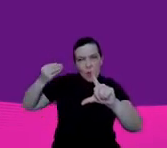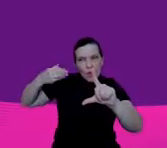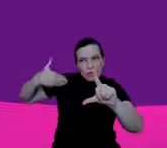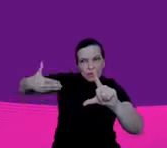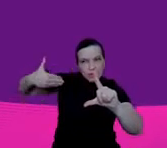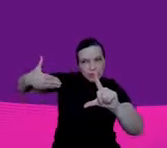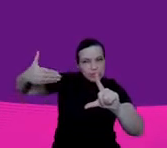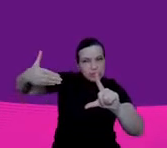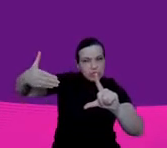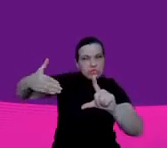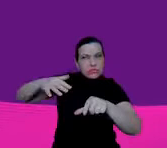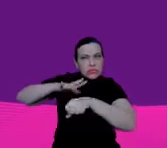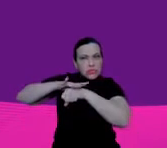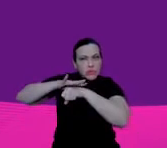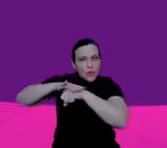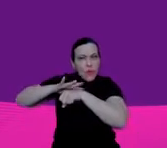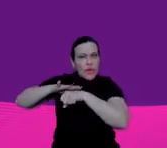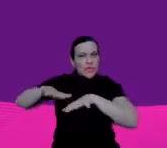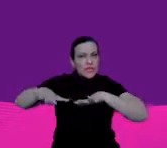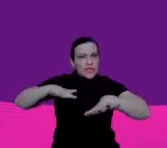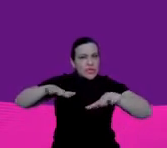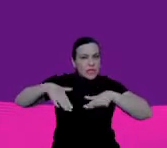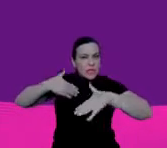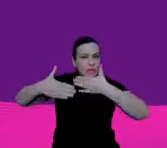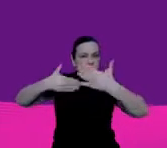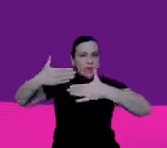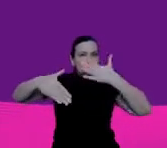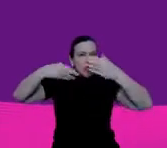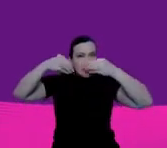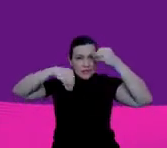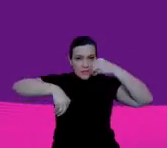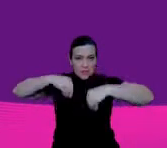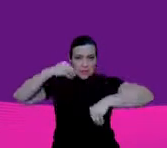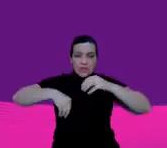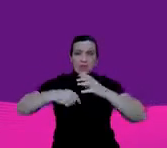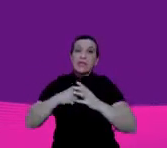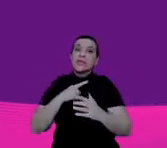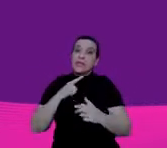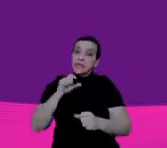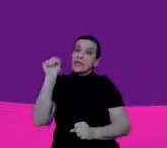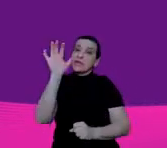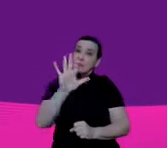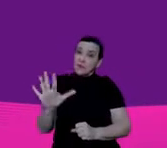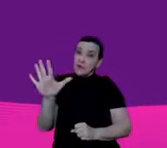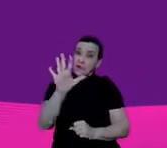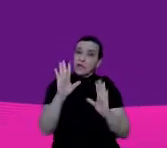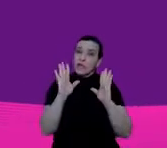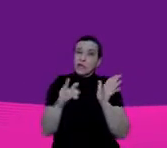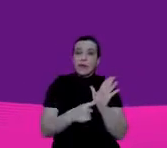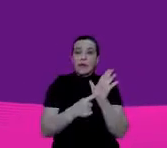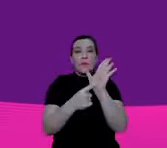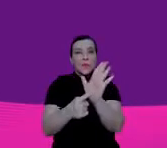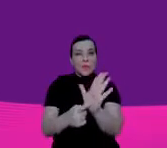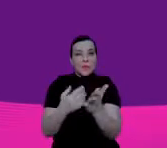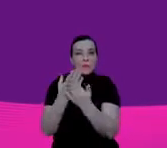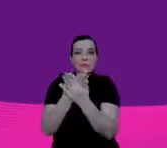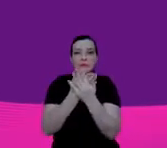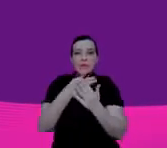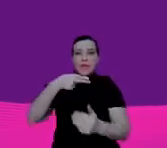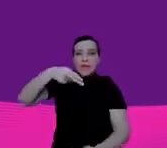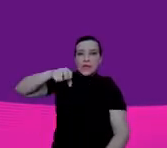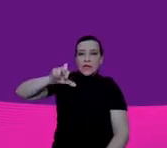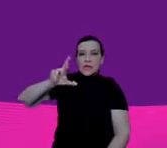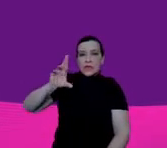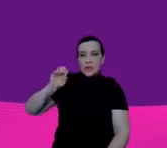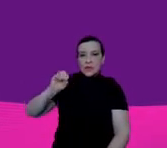desse processo neurodegenerativo. Então, na figura de cima, a gente tem alguns estudos mostrando a neuromelanina, que estaria diminuída